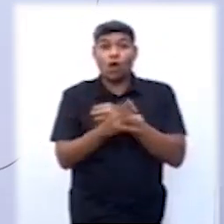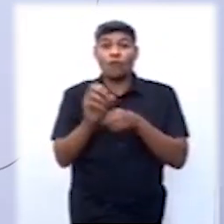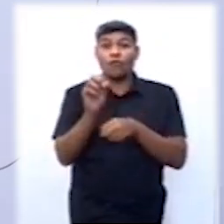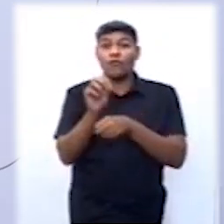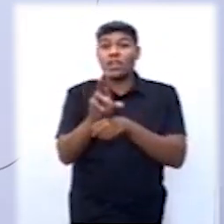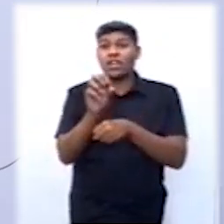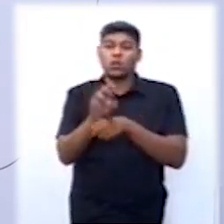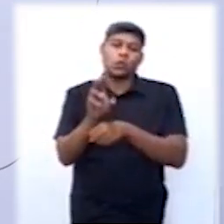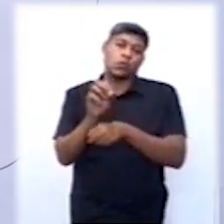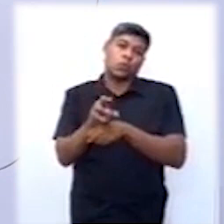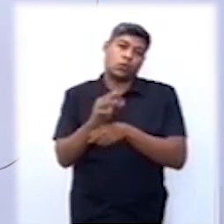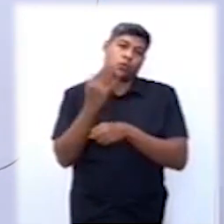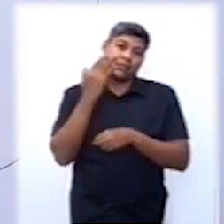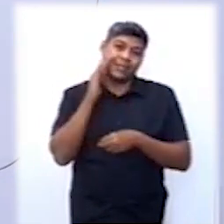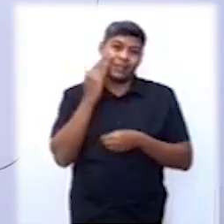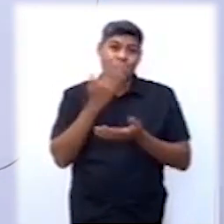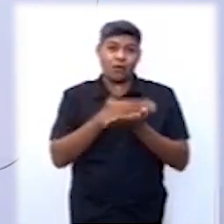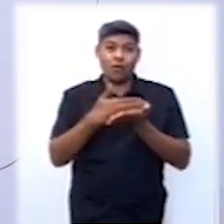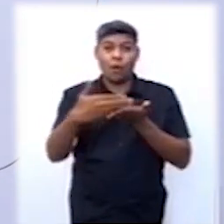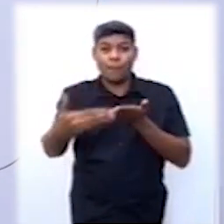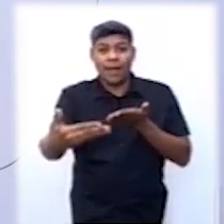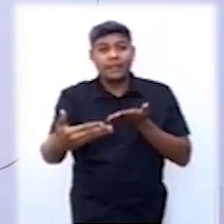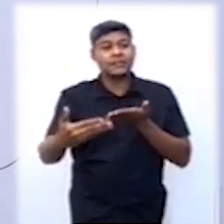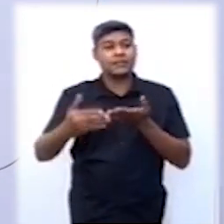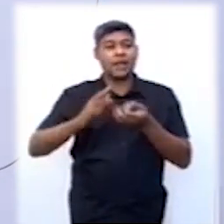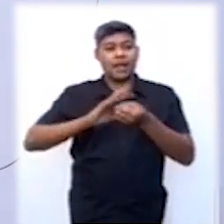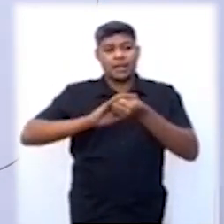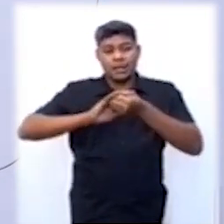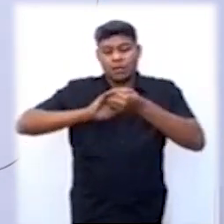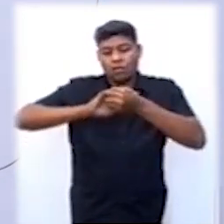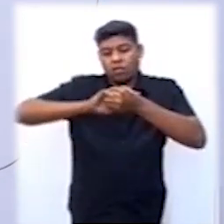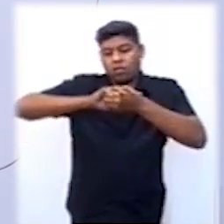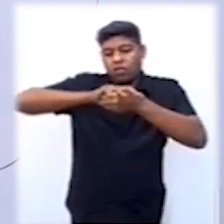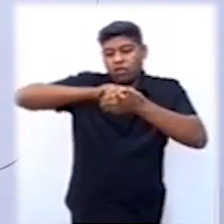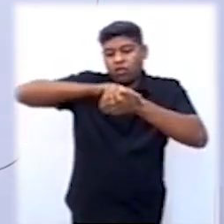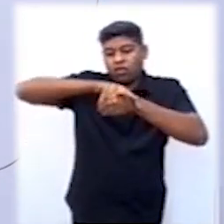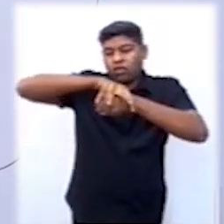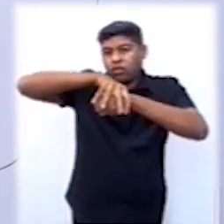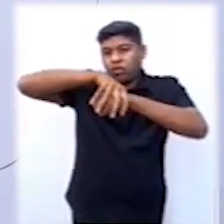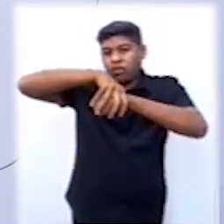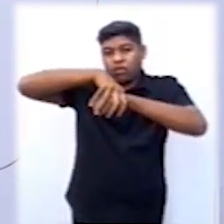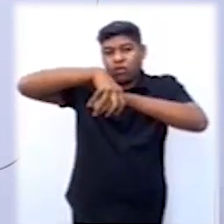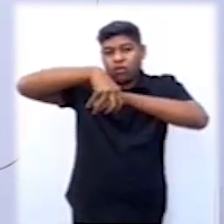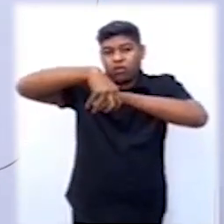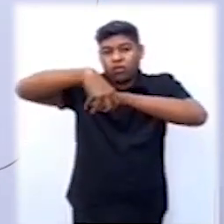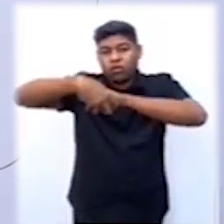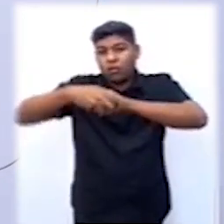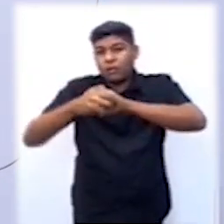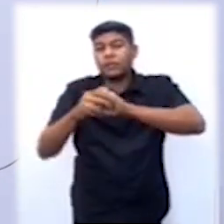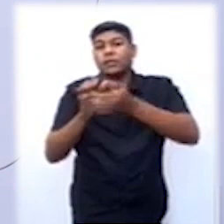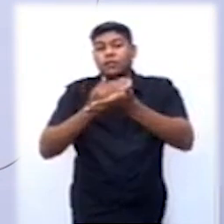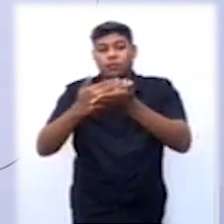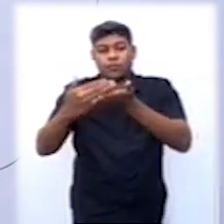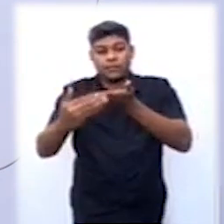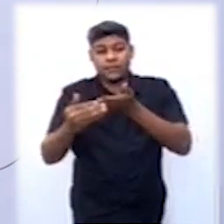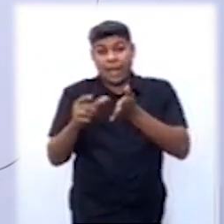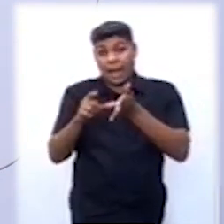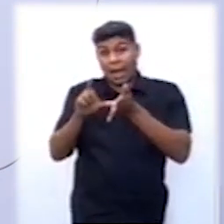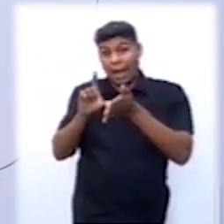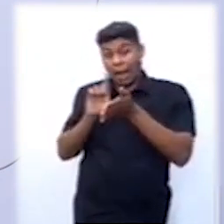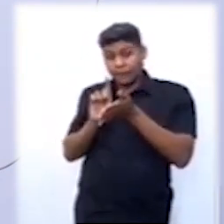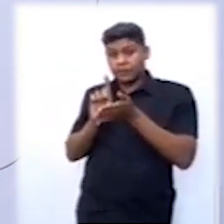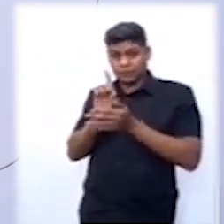vírus. Então ele começa aqui, ó, a se enrolar no retículo endoplasmático. Olha, esse aqui era o retículo